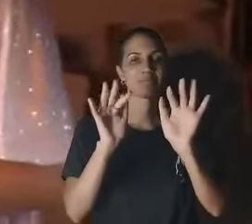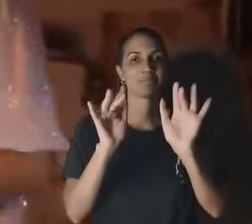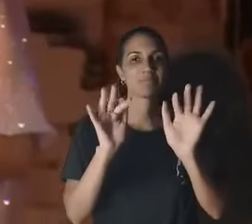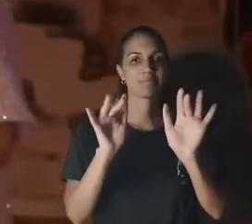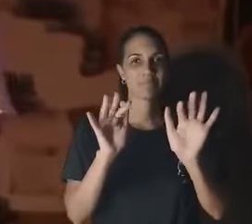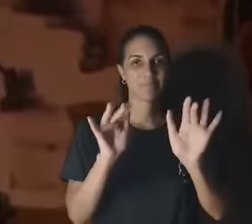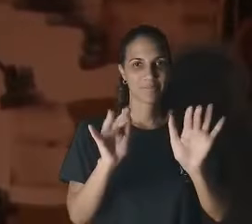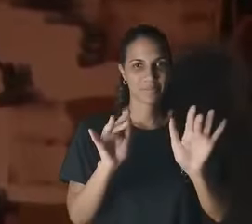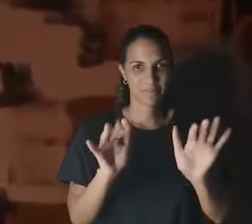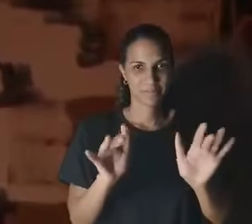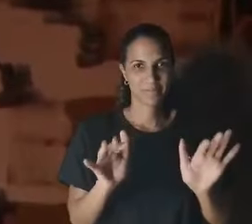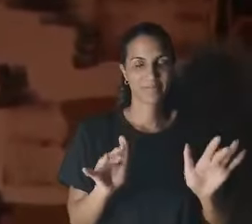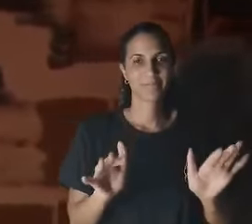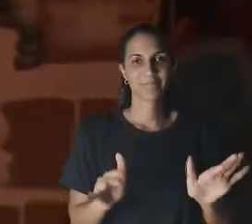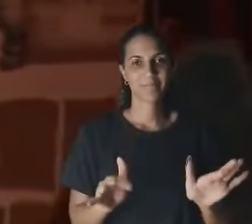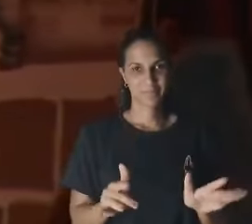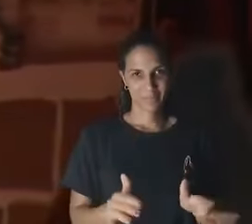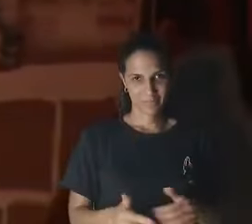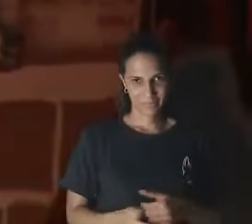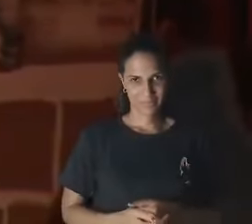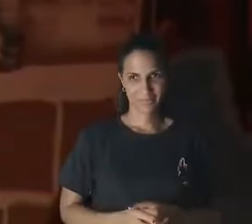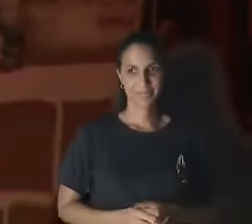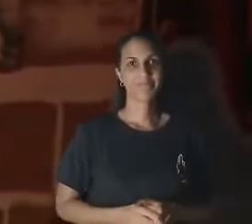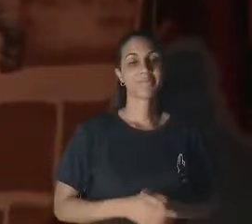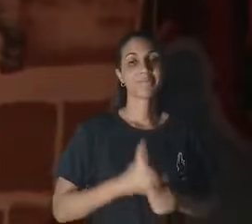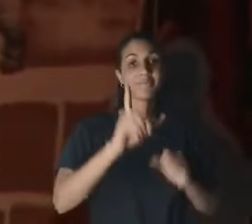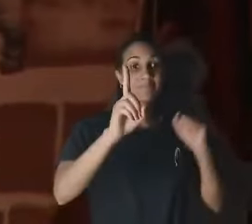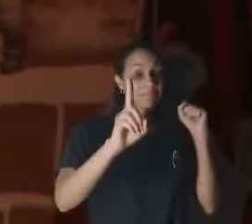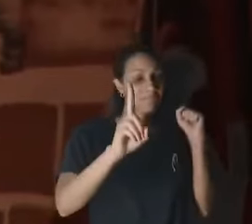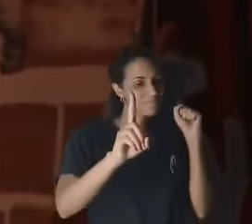bendito, seja